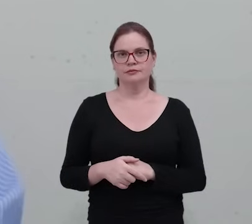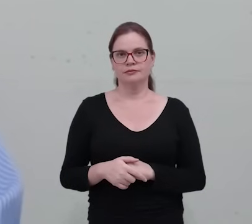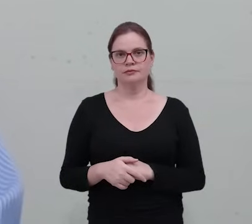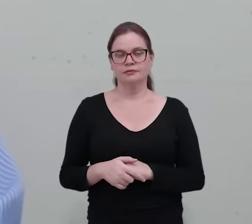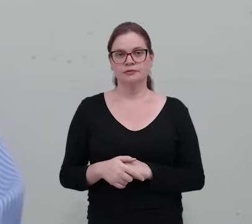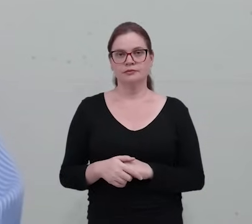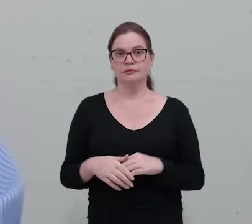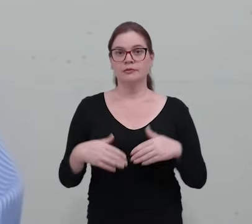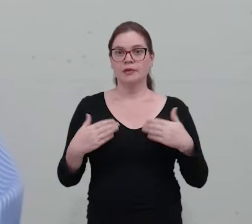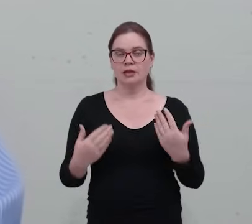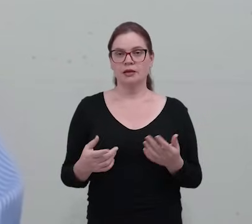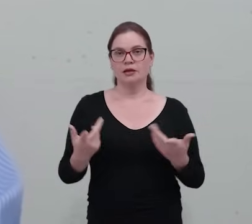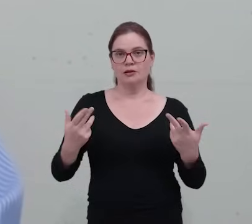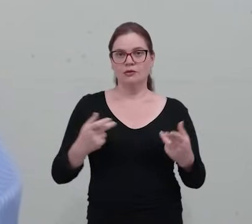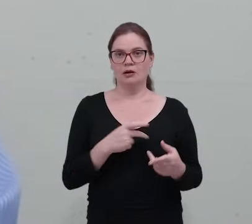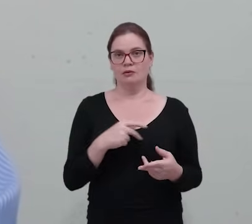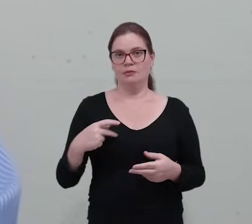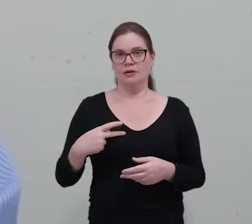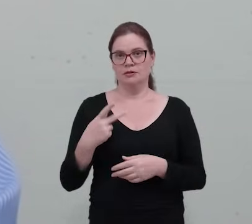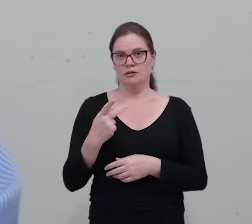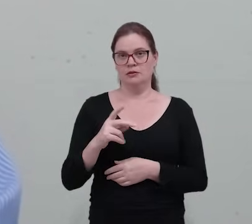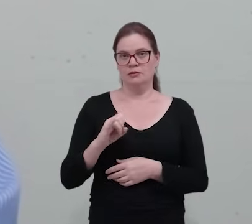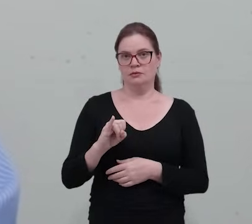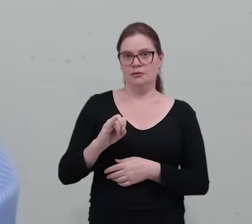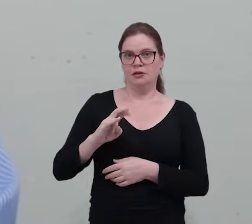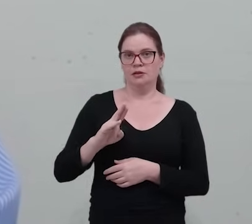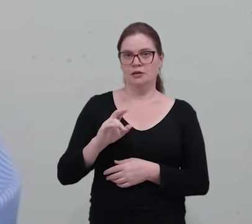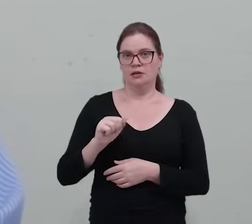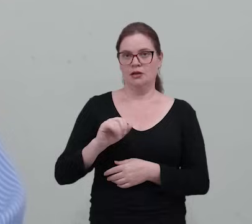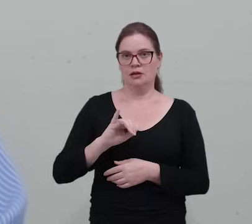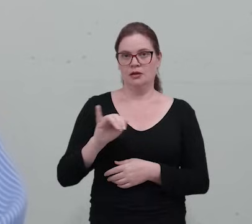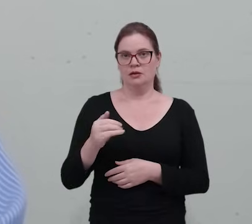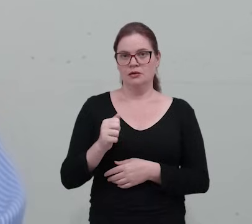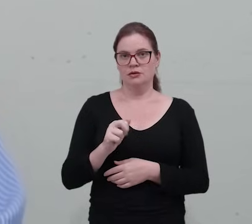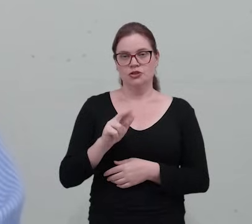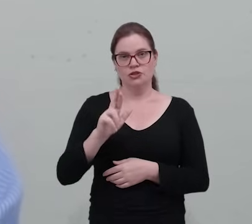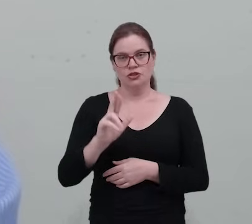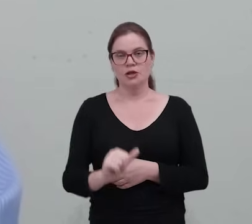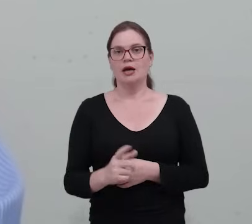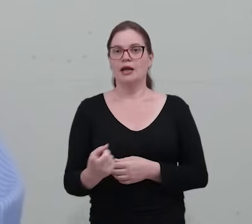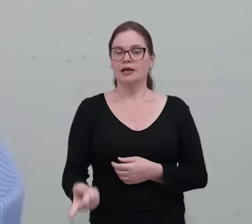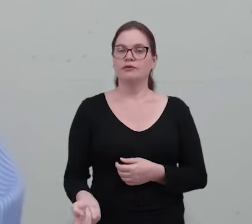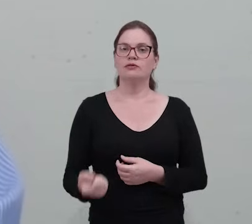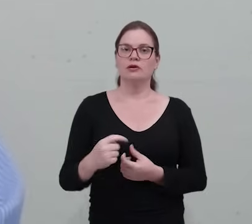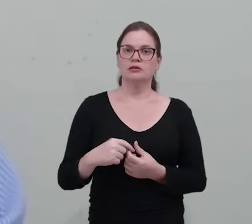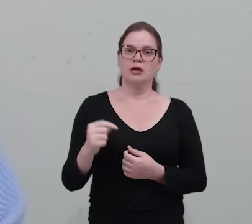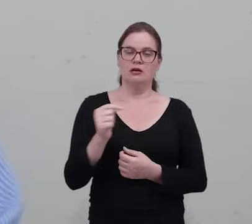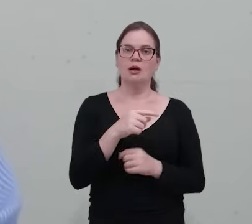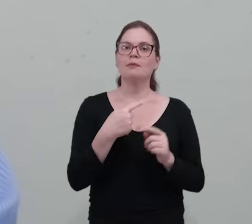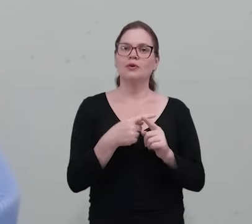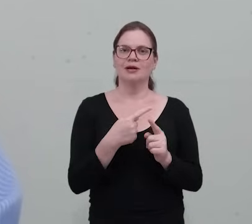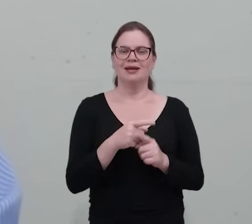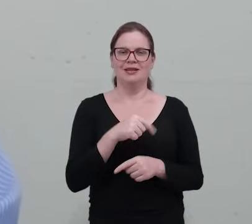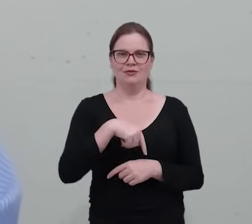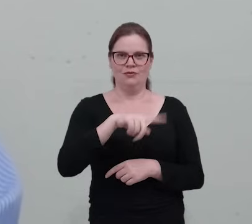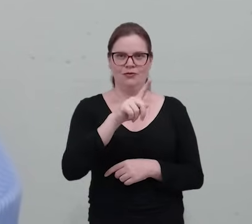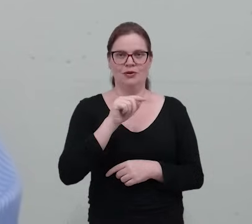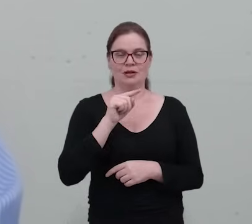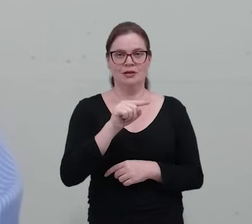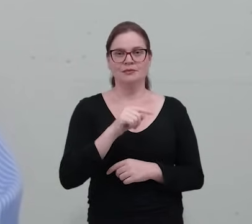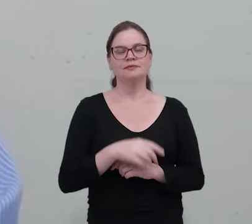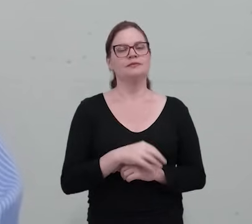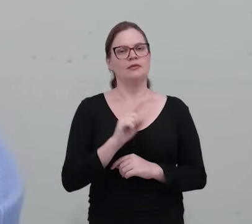no testemunho que foi dado pelo pastor Pirajara. Quando aí o pastor Pirajara foi para a Venezuela, para Caracas outra